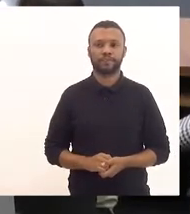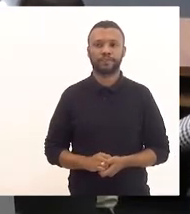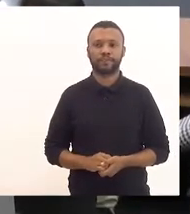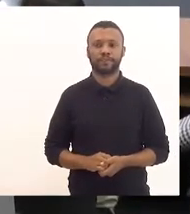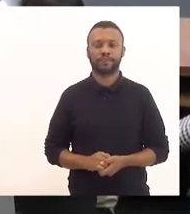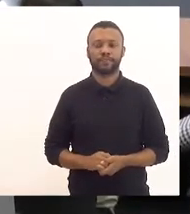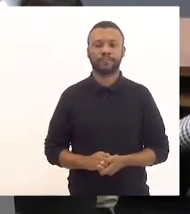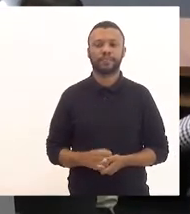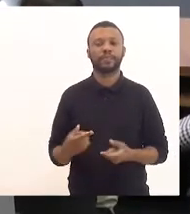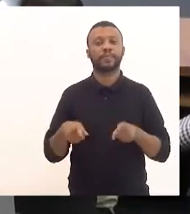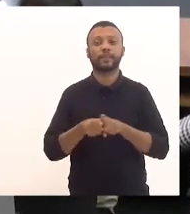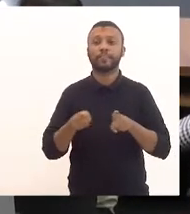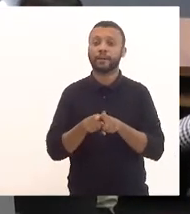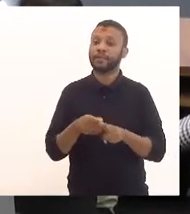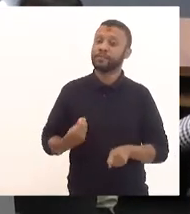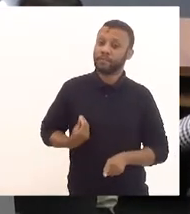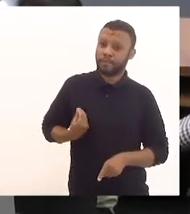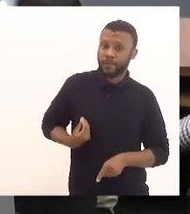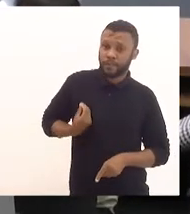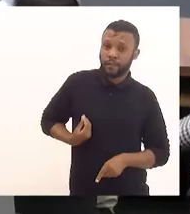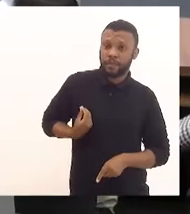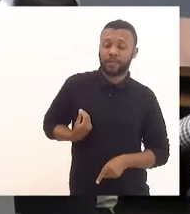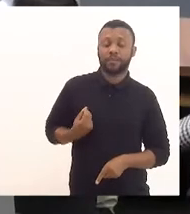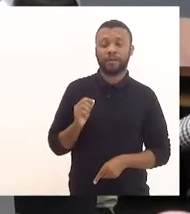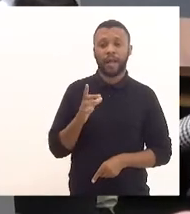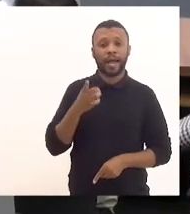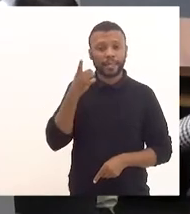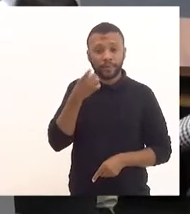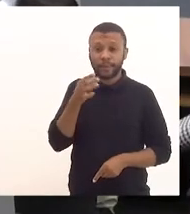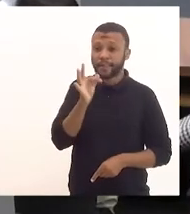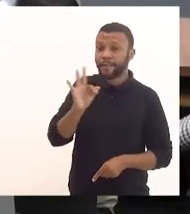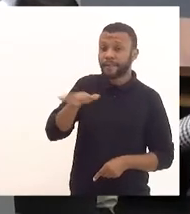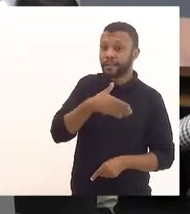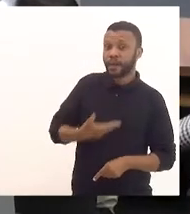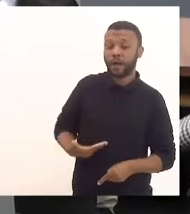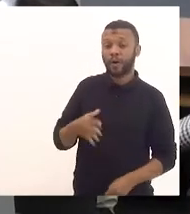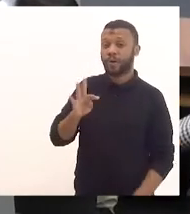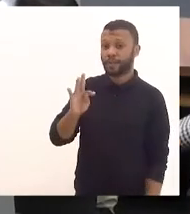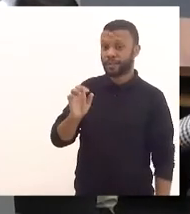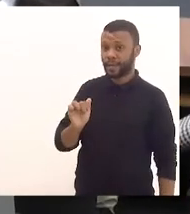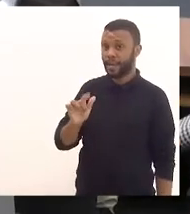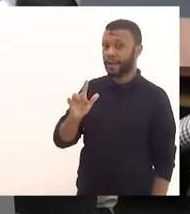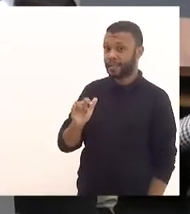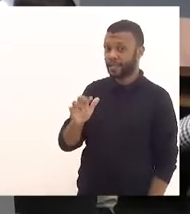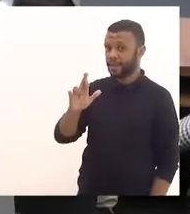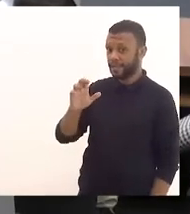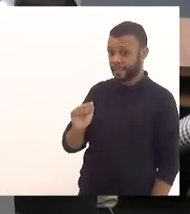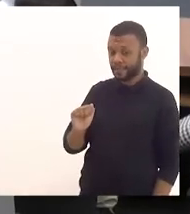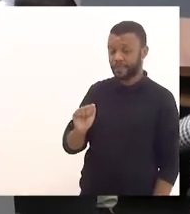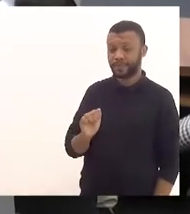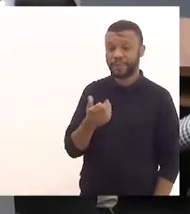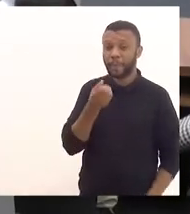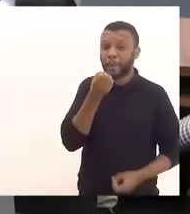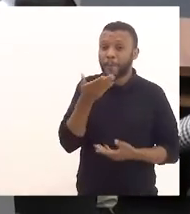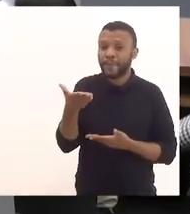o presente a deputada Federal taliria seja bem-vinda